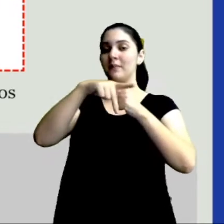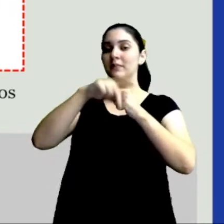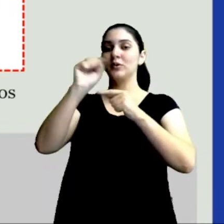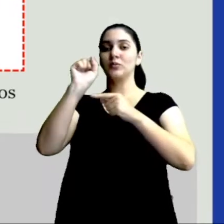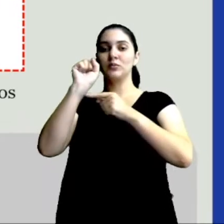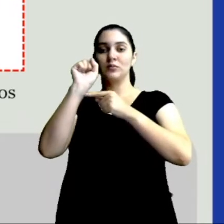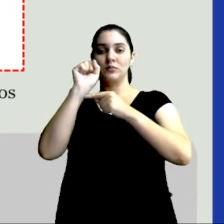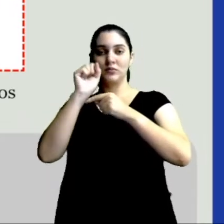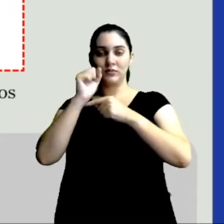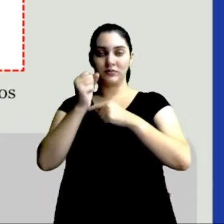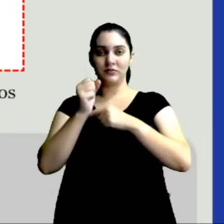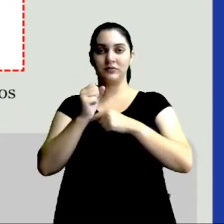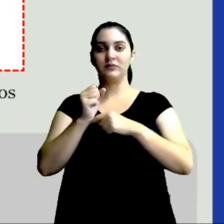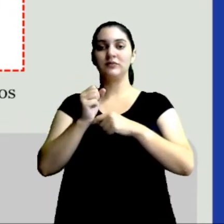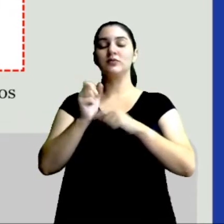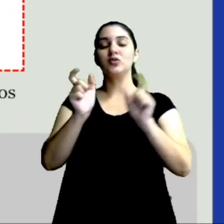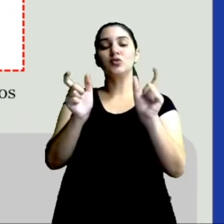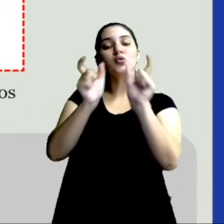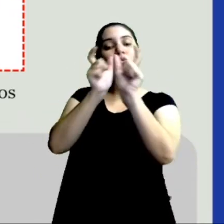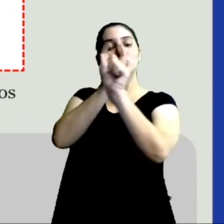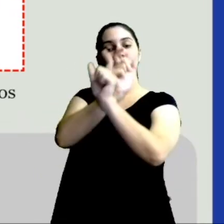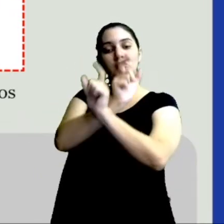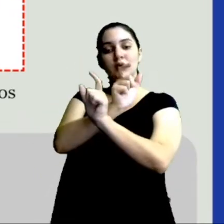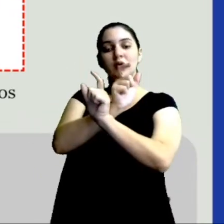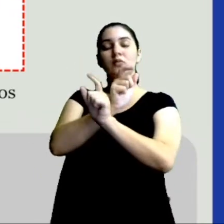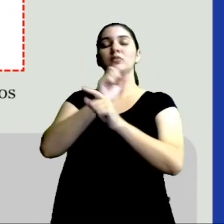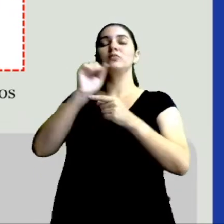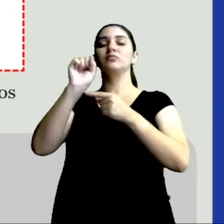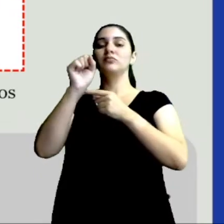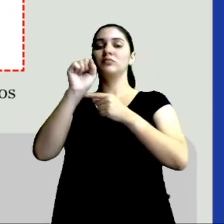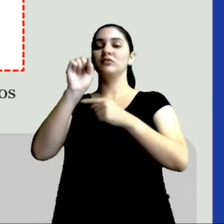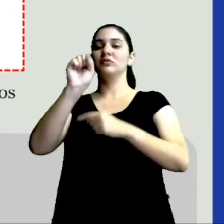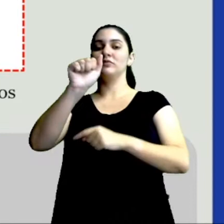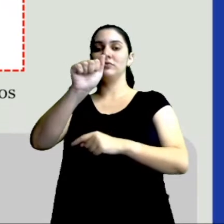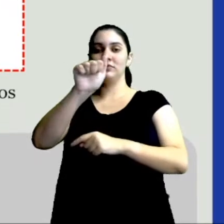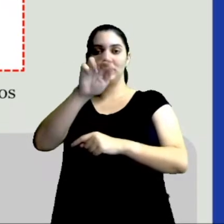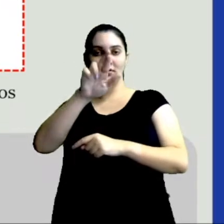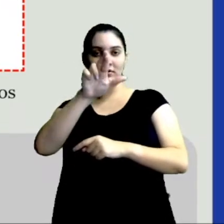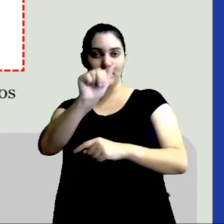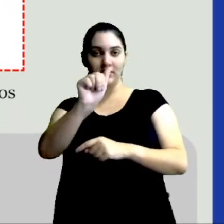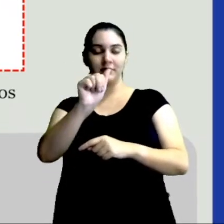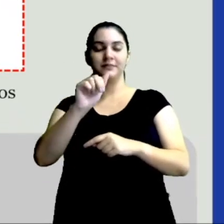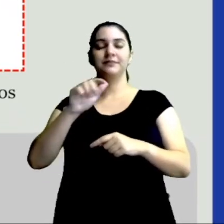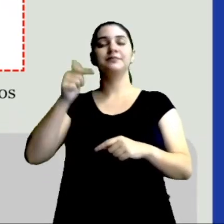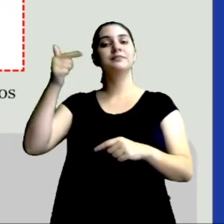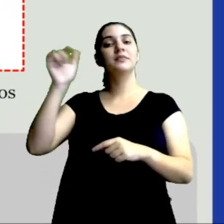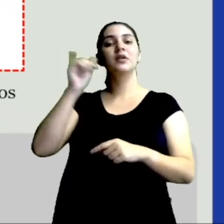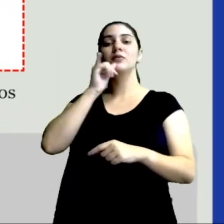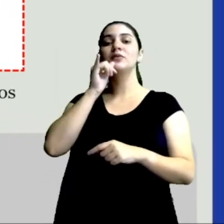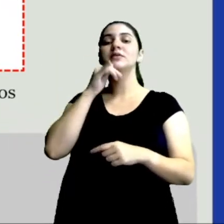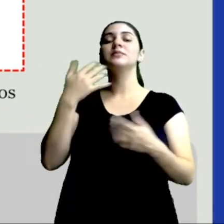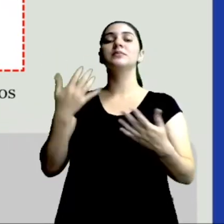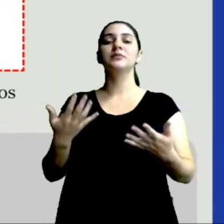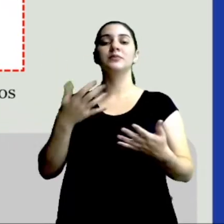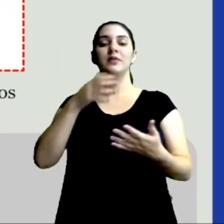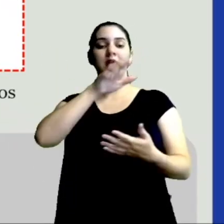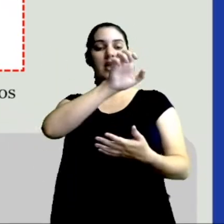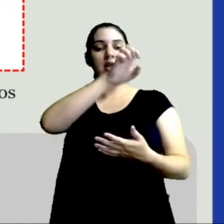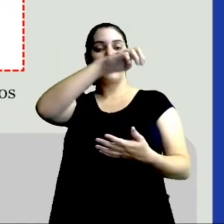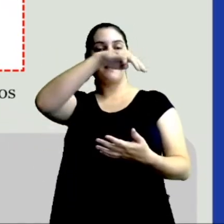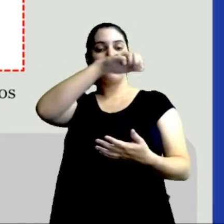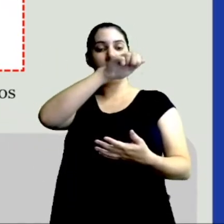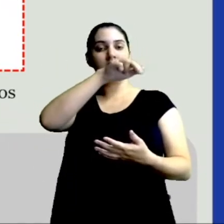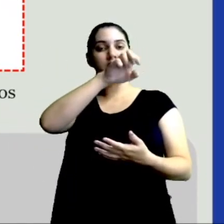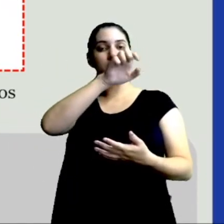substantivo, substituindo o substantivo Sara. Outro exemplo. Emanuel e